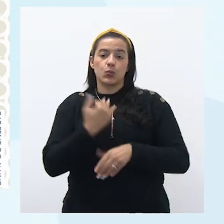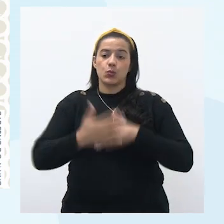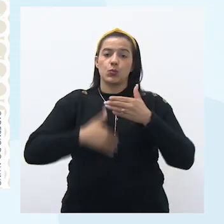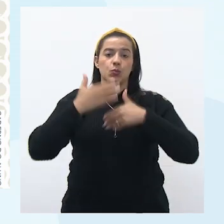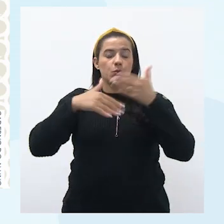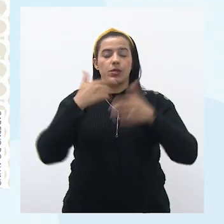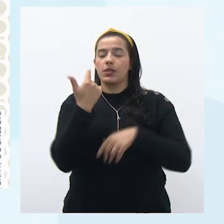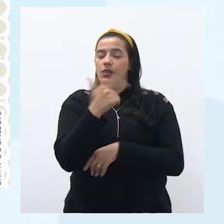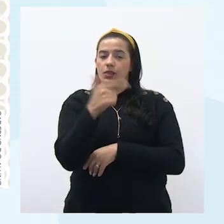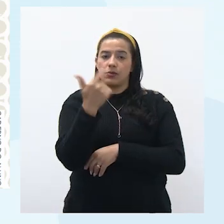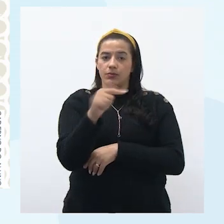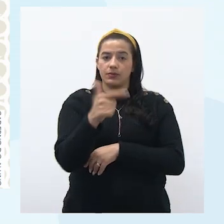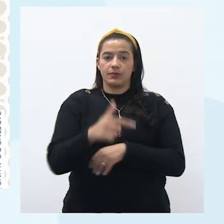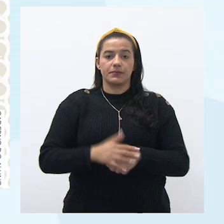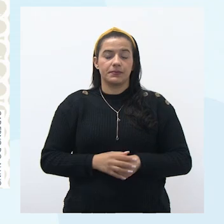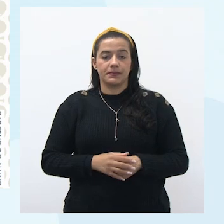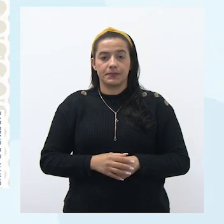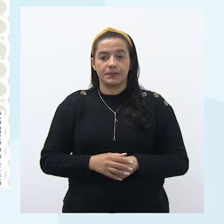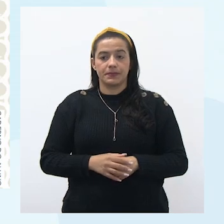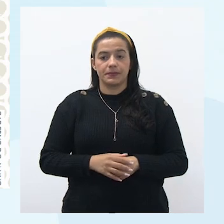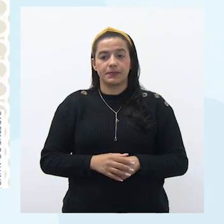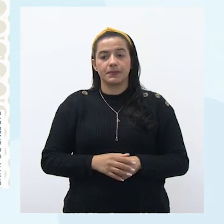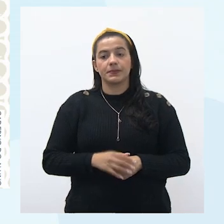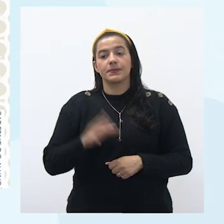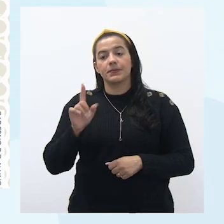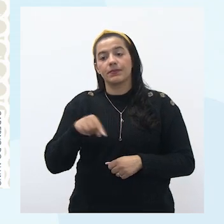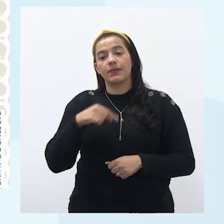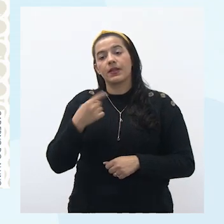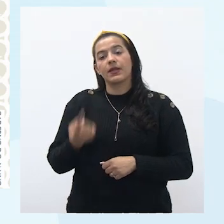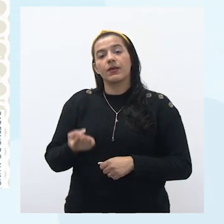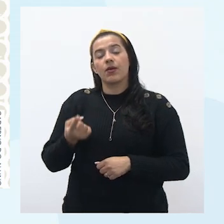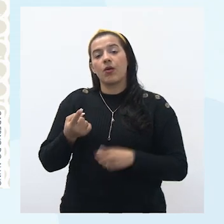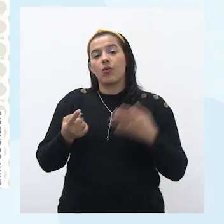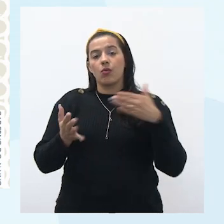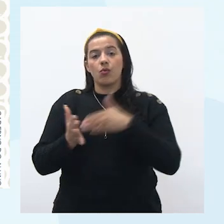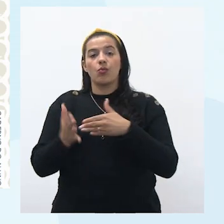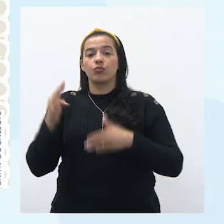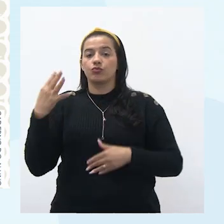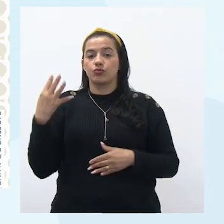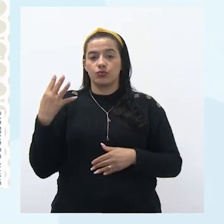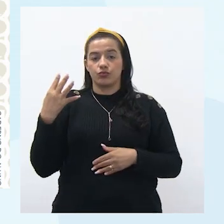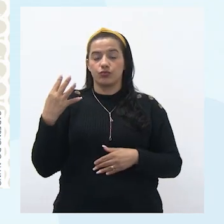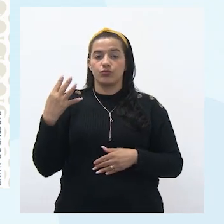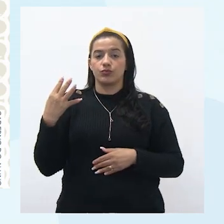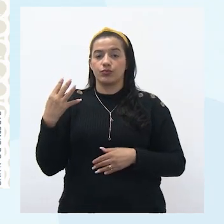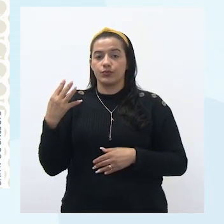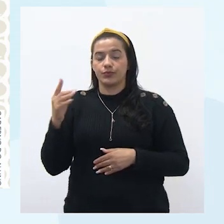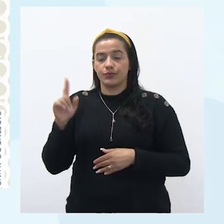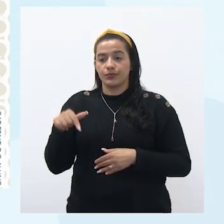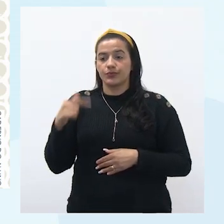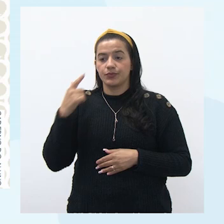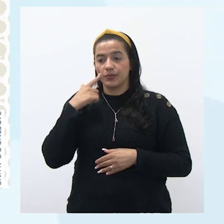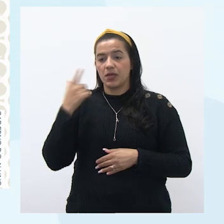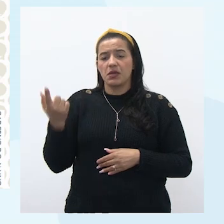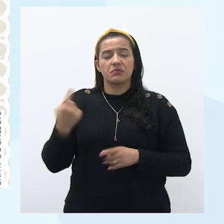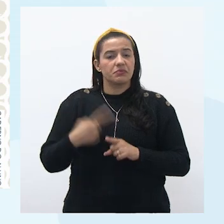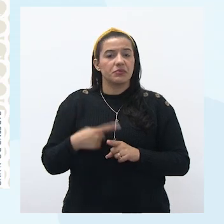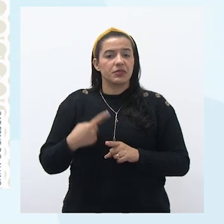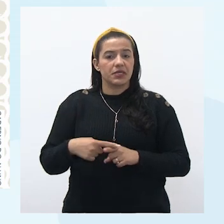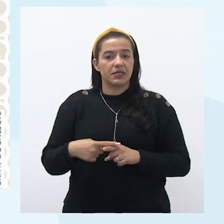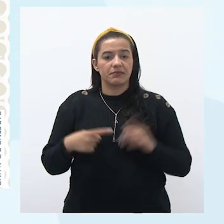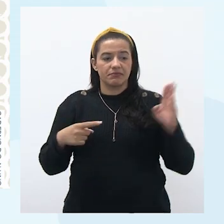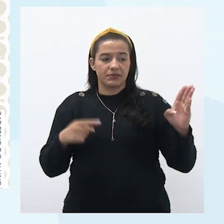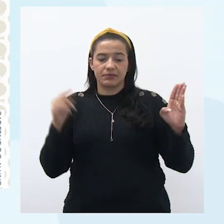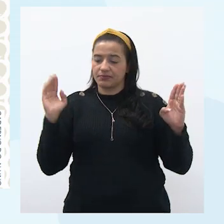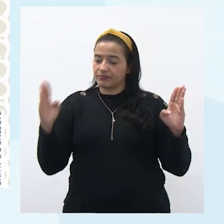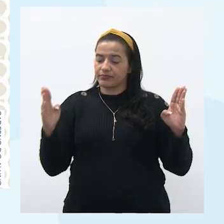dessa competência socioemocional. Aí, qual degrau que a gente vai ler na sequência? O 4. Ué, por que a gente lê os